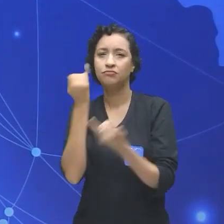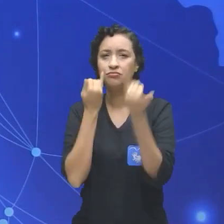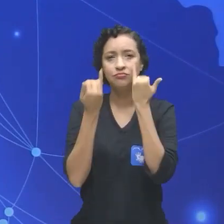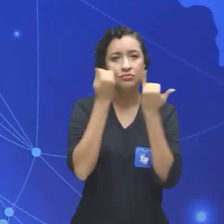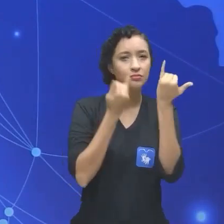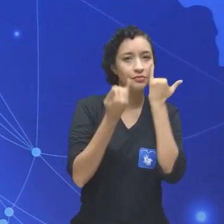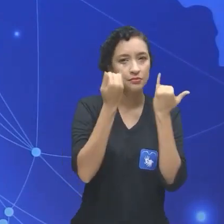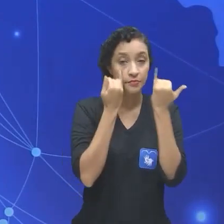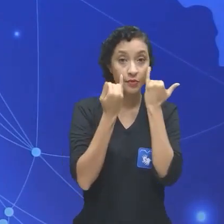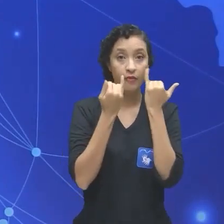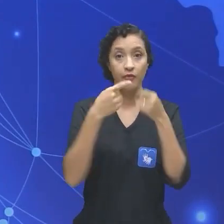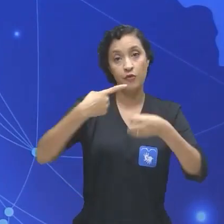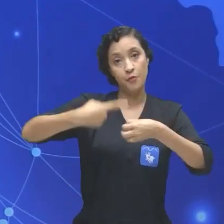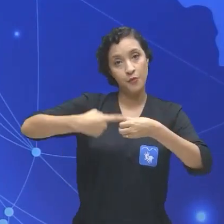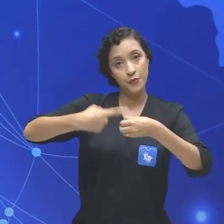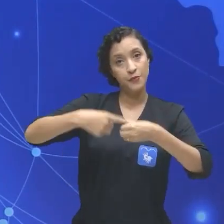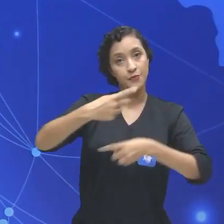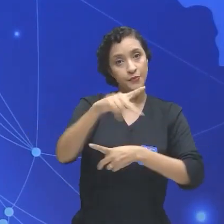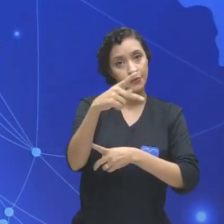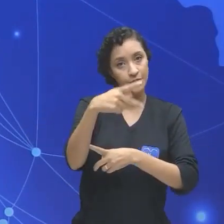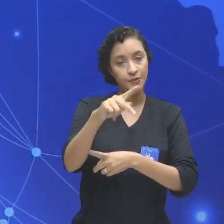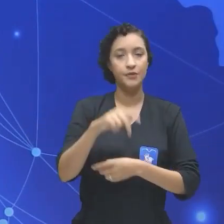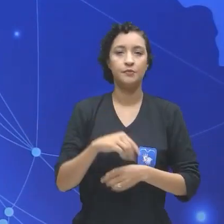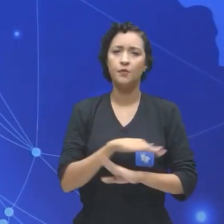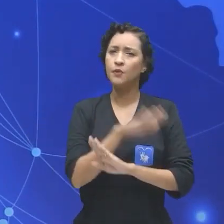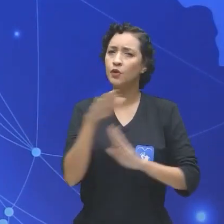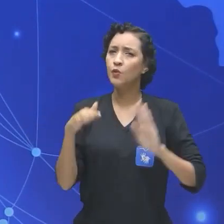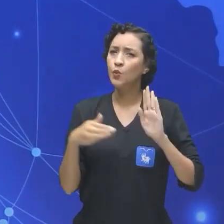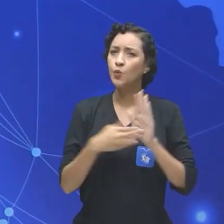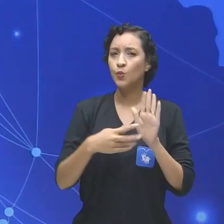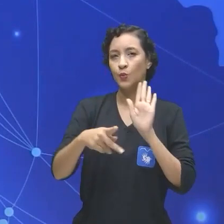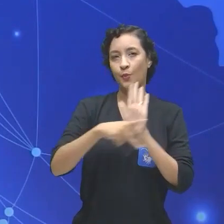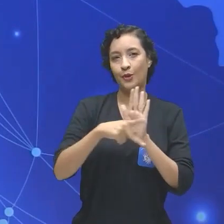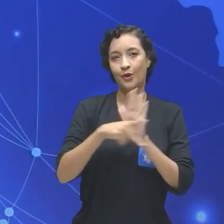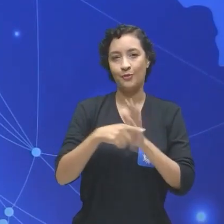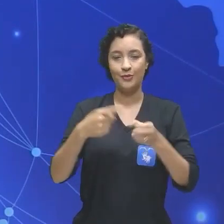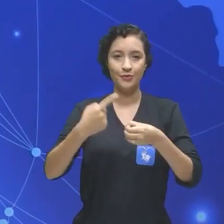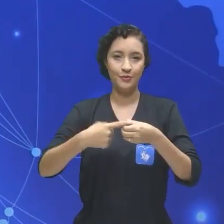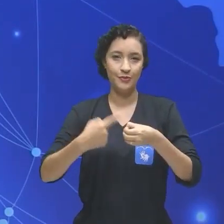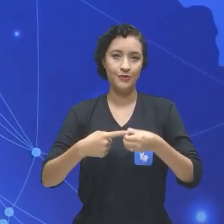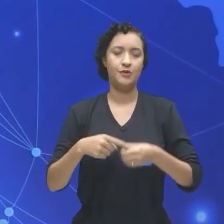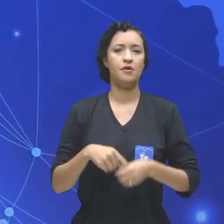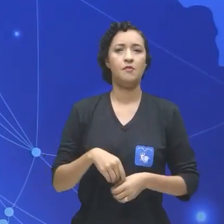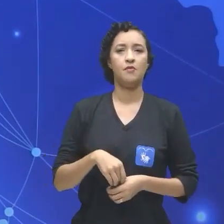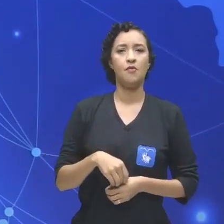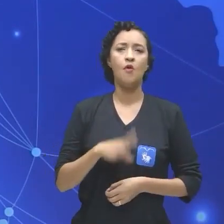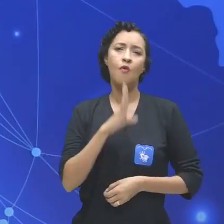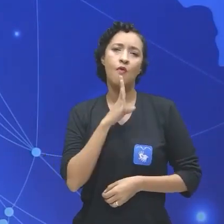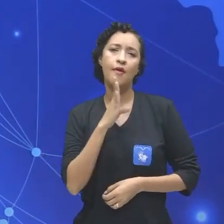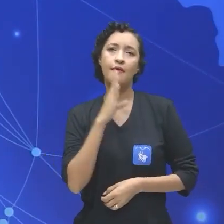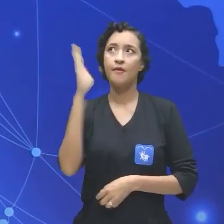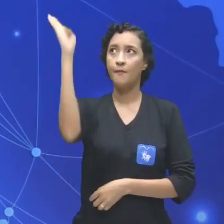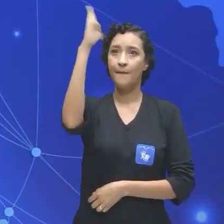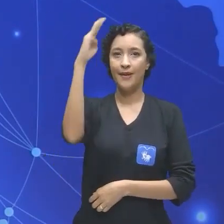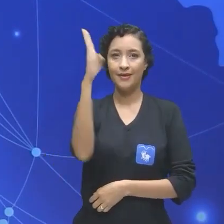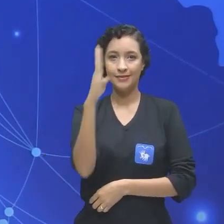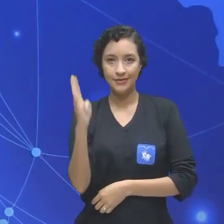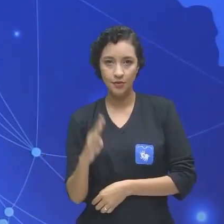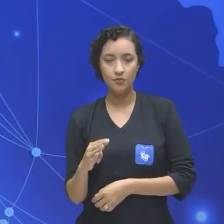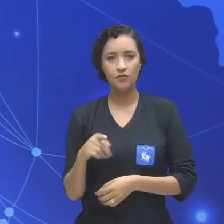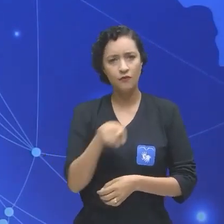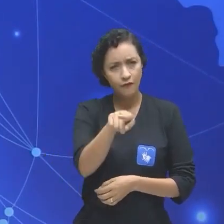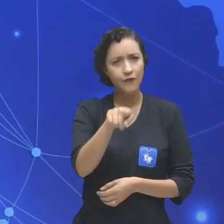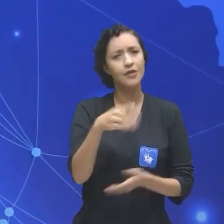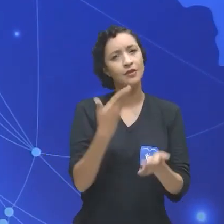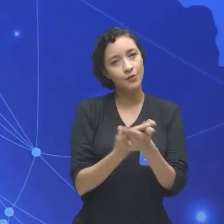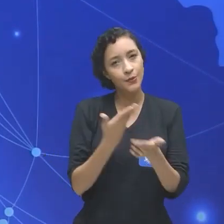seu município e todas as coisas que pertencem a ele, sobre o nosso Brasil, enfim. Estude e eu